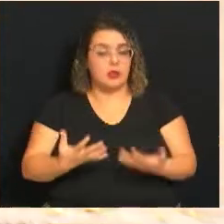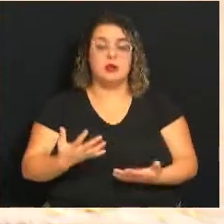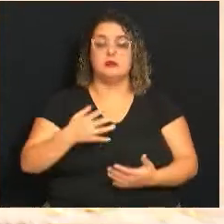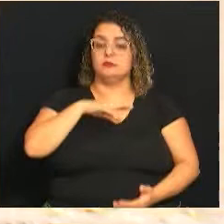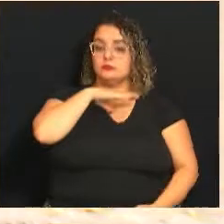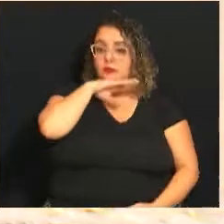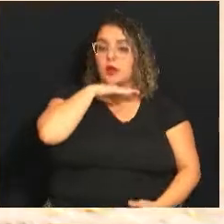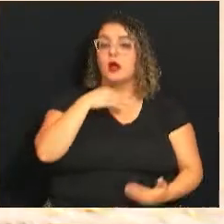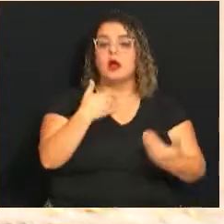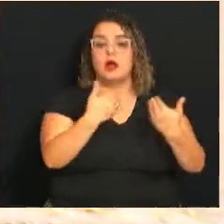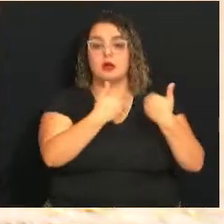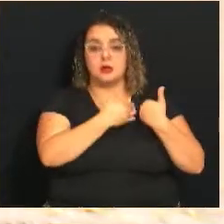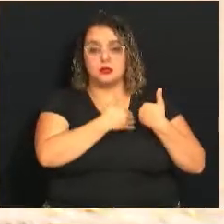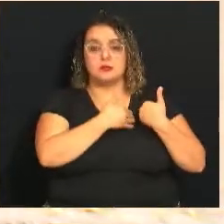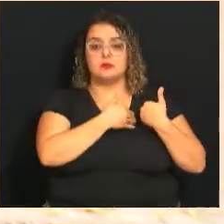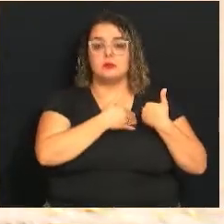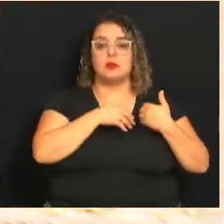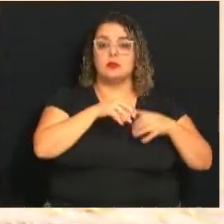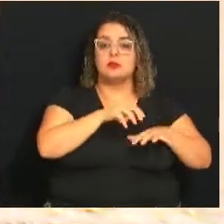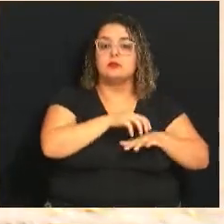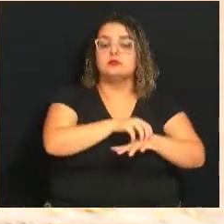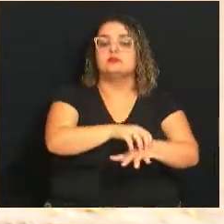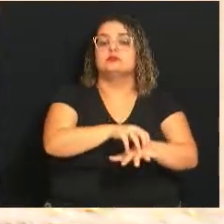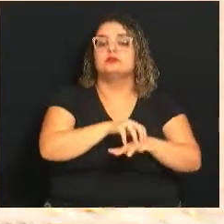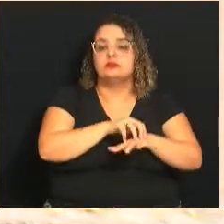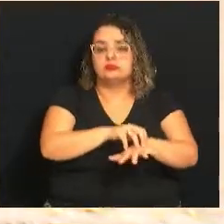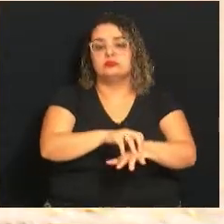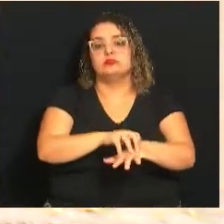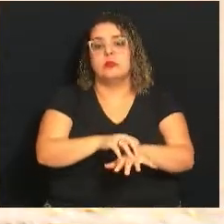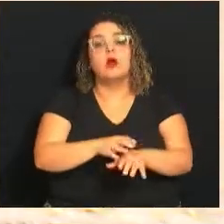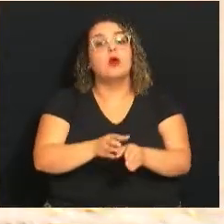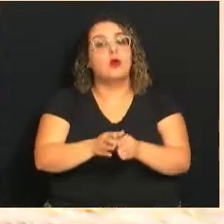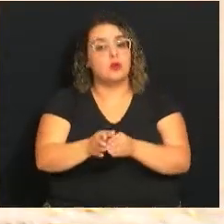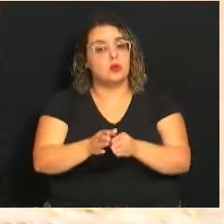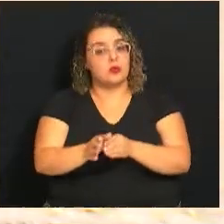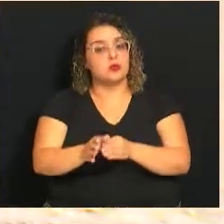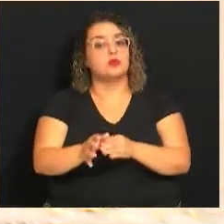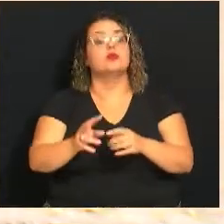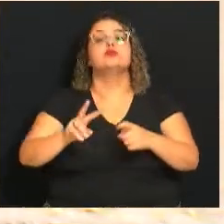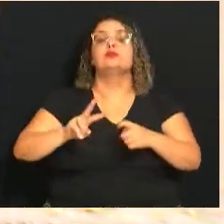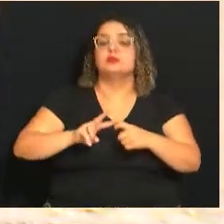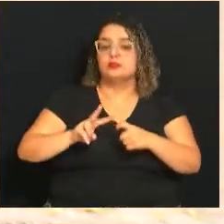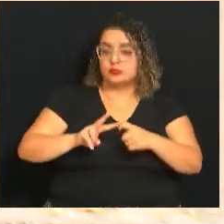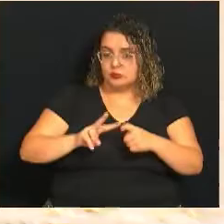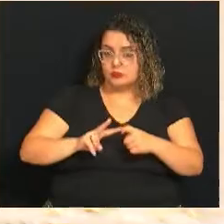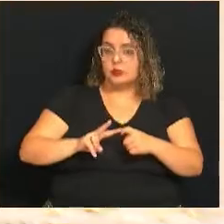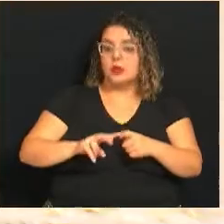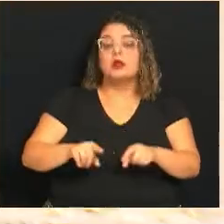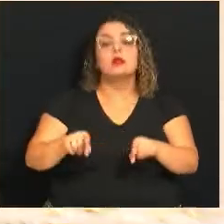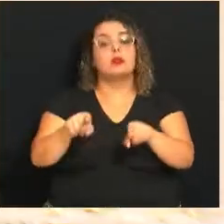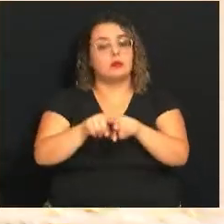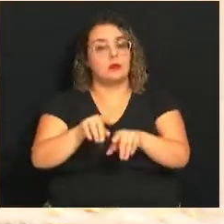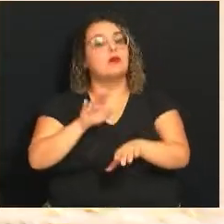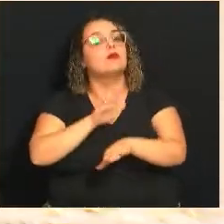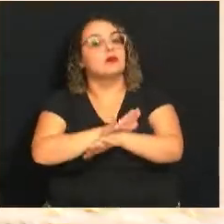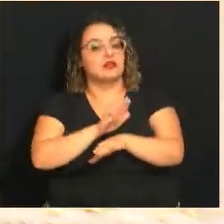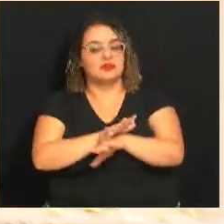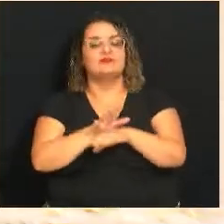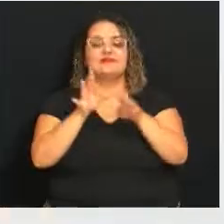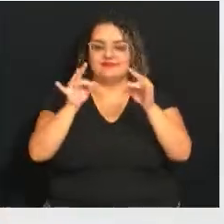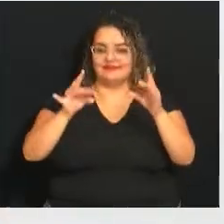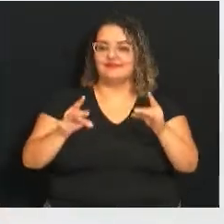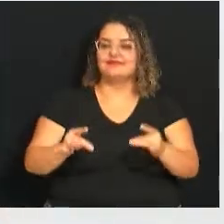será o responsável pela operação do ambulatório o Conselho Regional de Medicina Veterinária também vai colaborar com essas